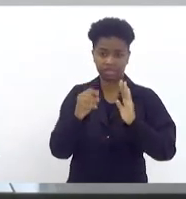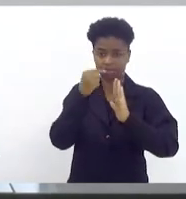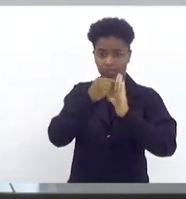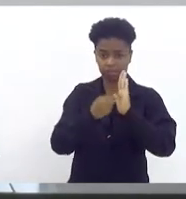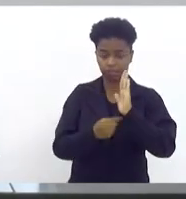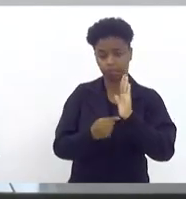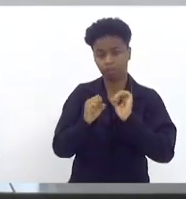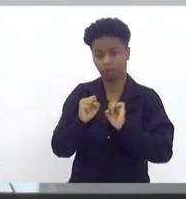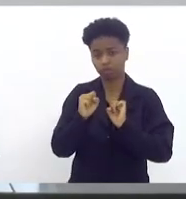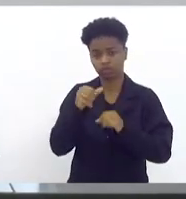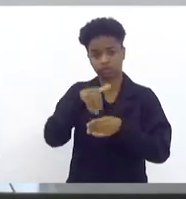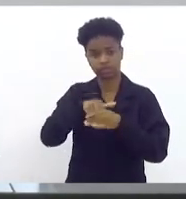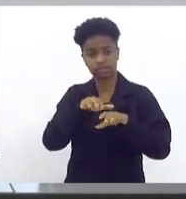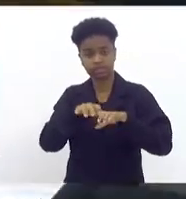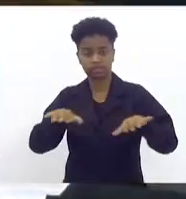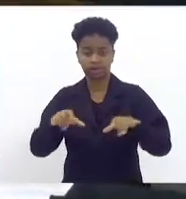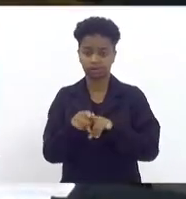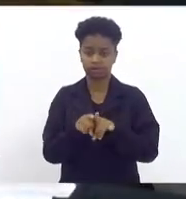apartado. Não, é emenda.